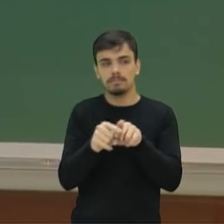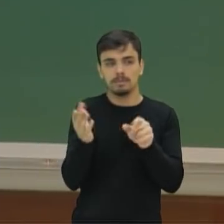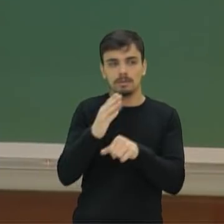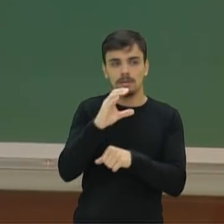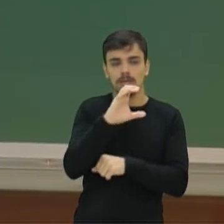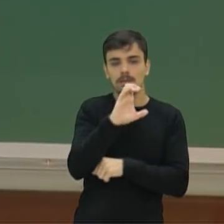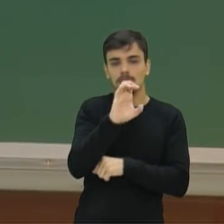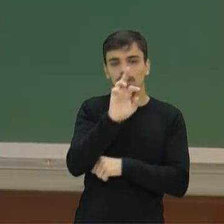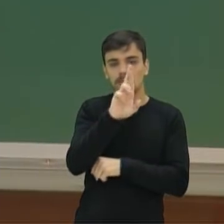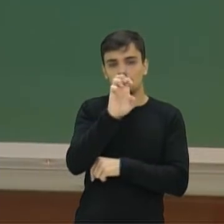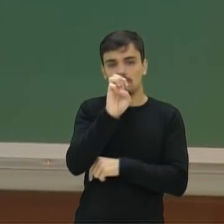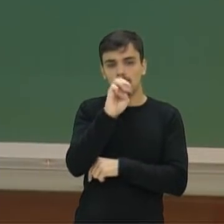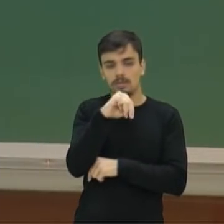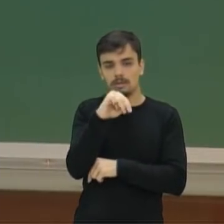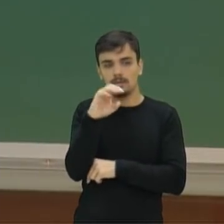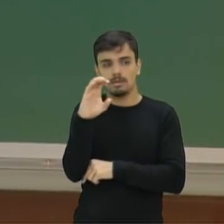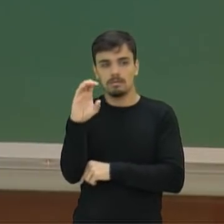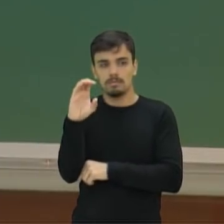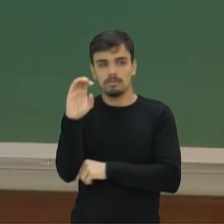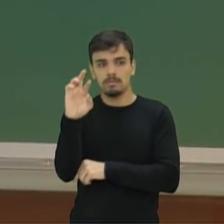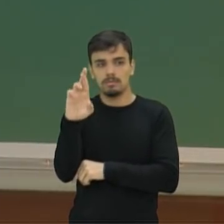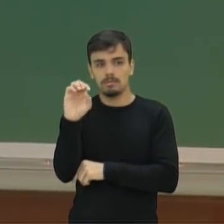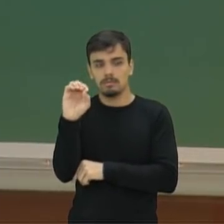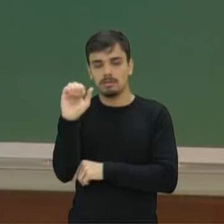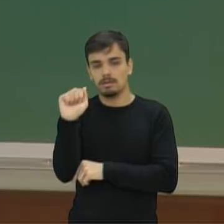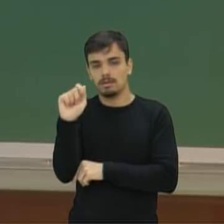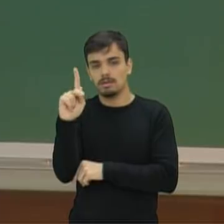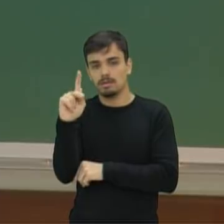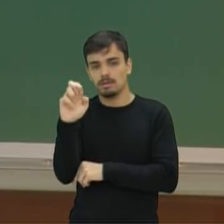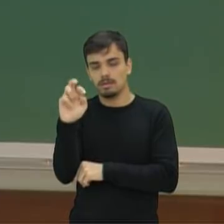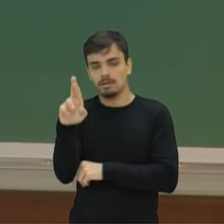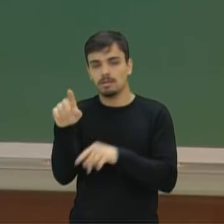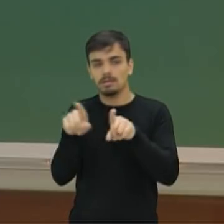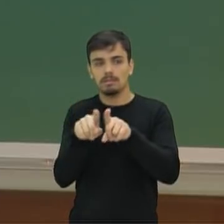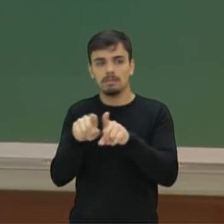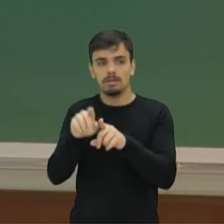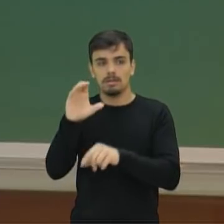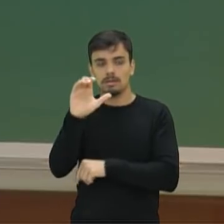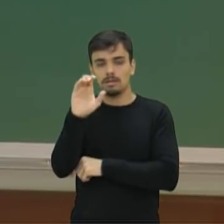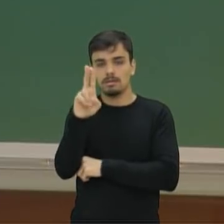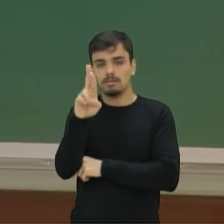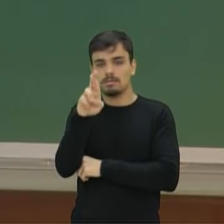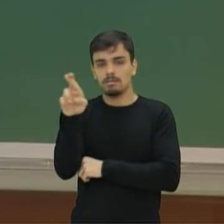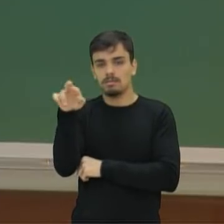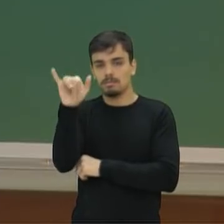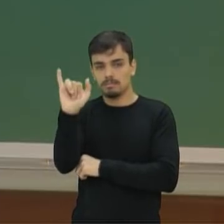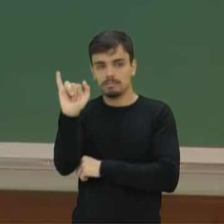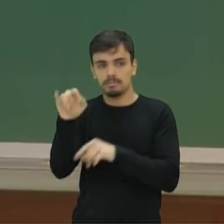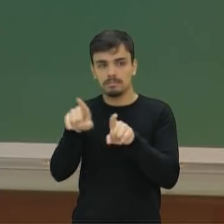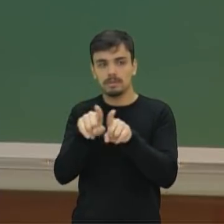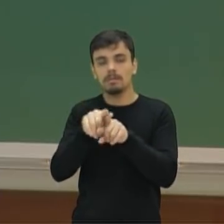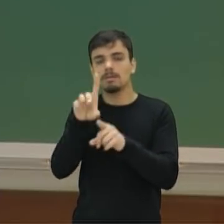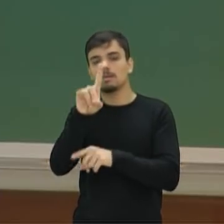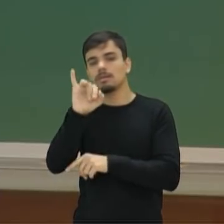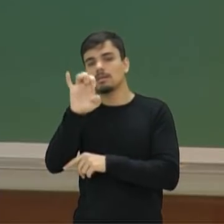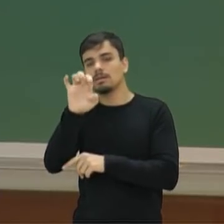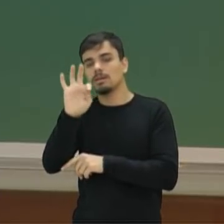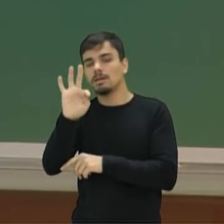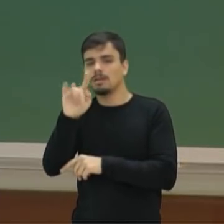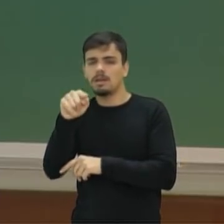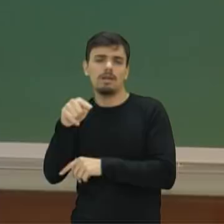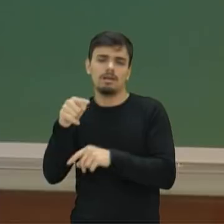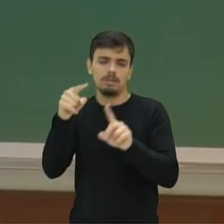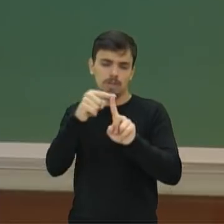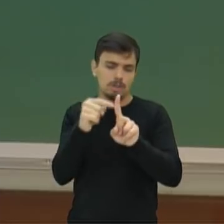aquela bolachinha, né, que tem um barulhinho. Curry, um tempero. Diet, um tipo de refrigerante,